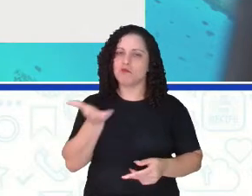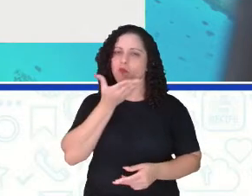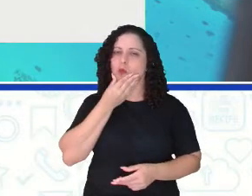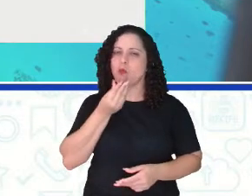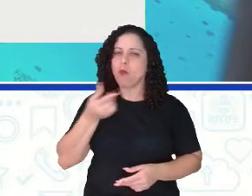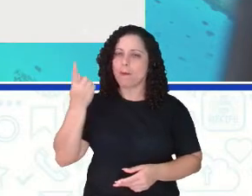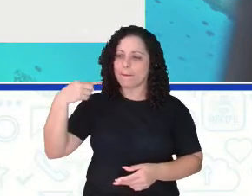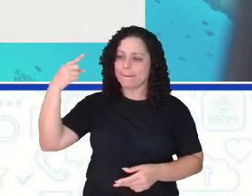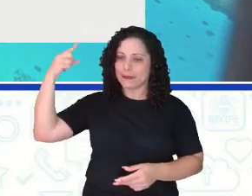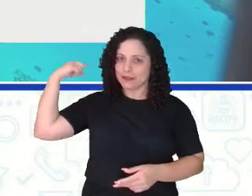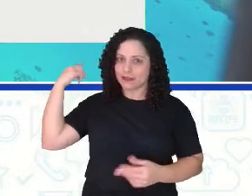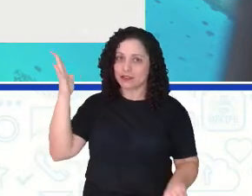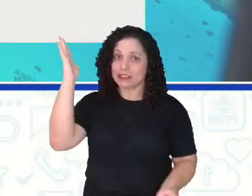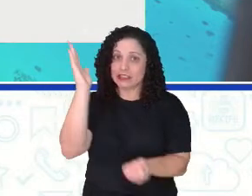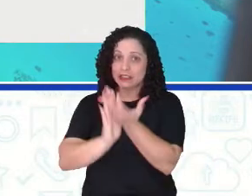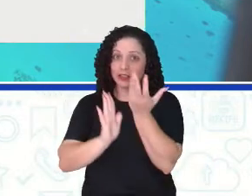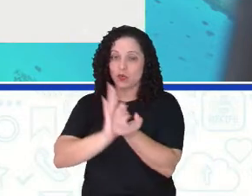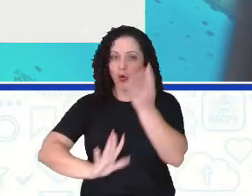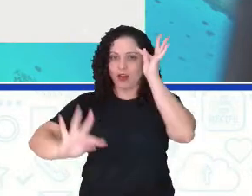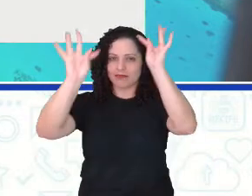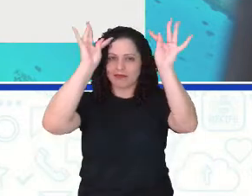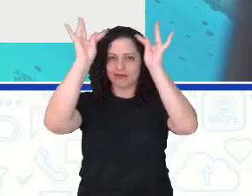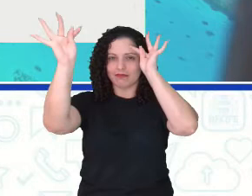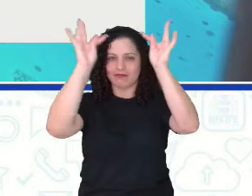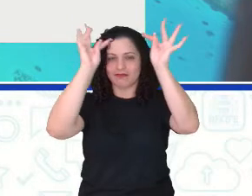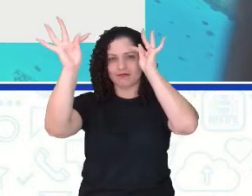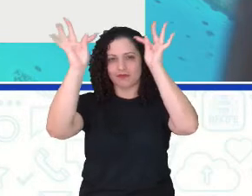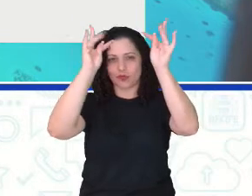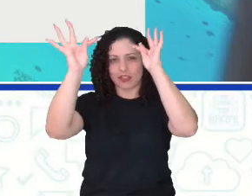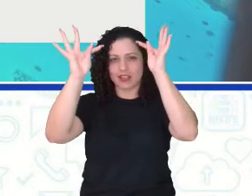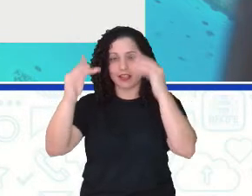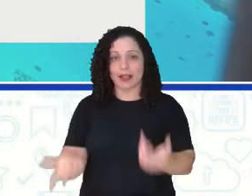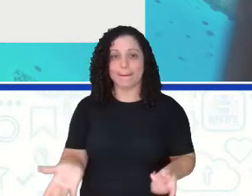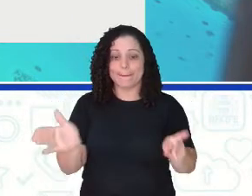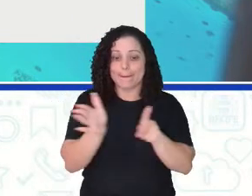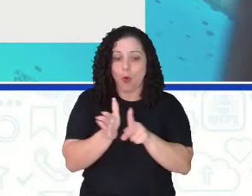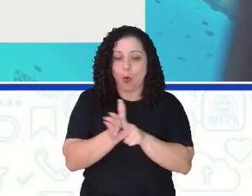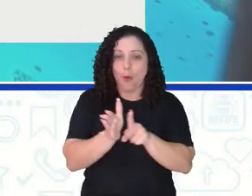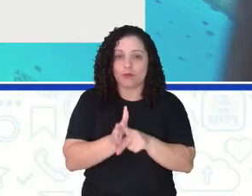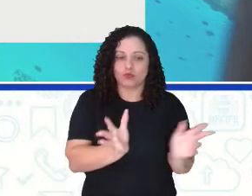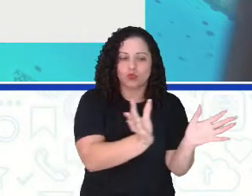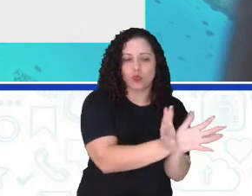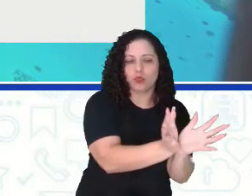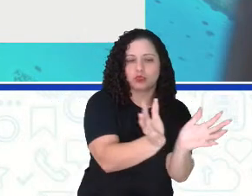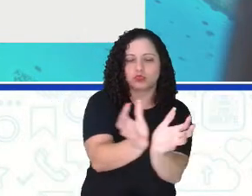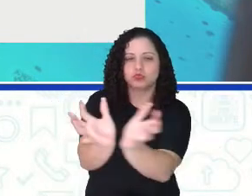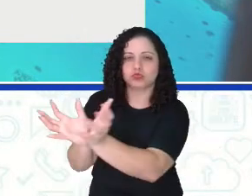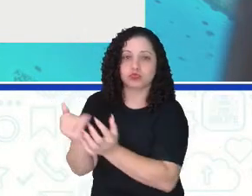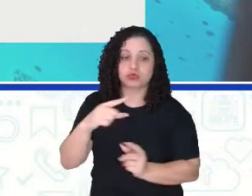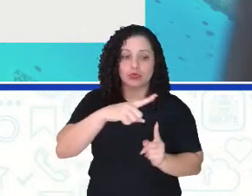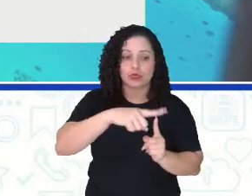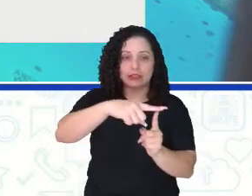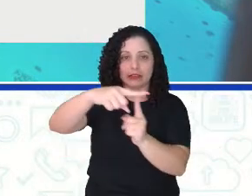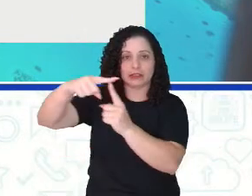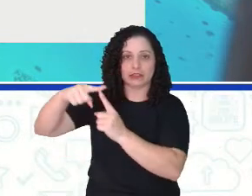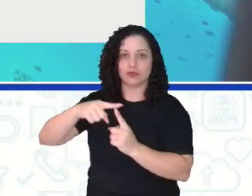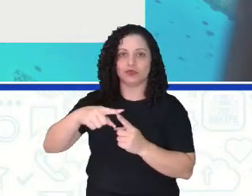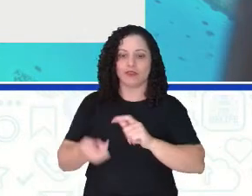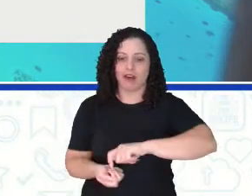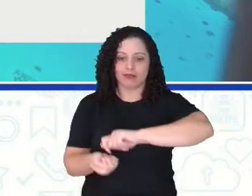que desenvolveu a teoria da origem das espécies, né, da adaptação